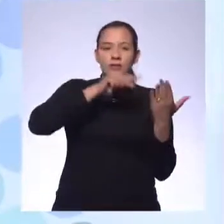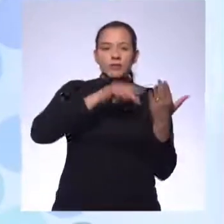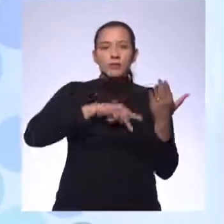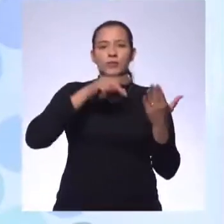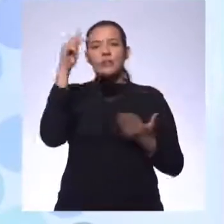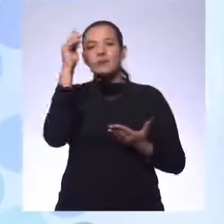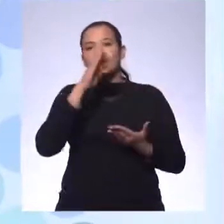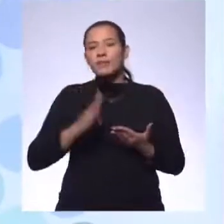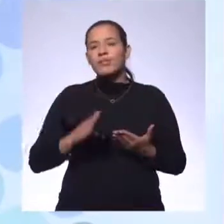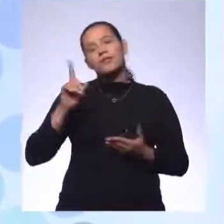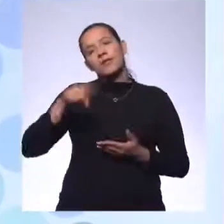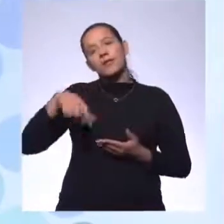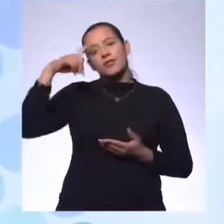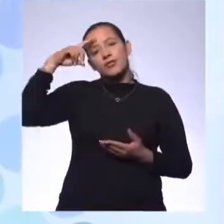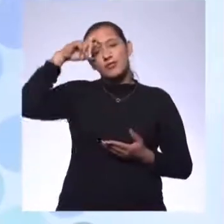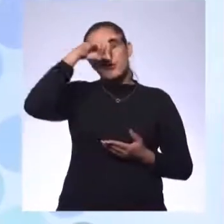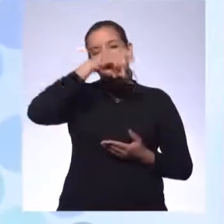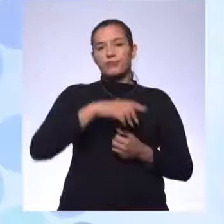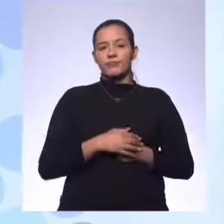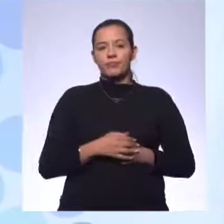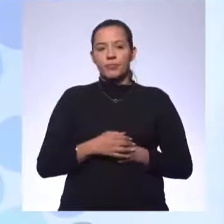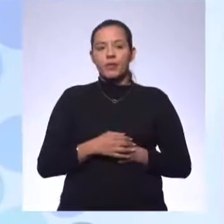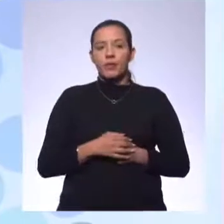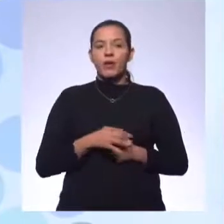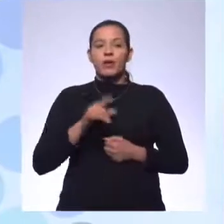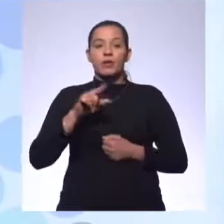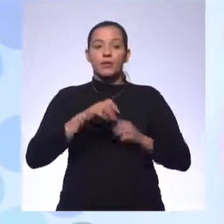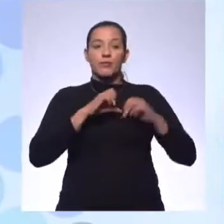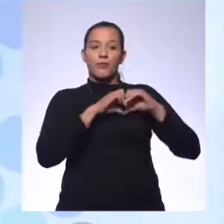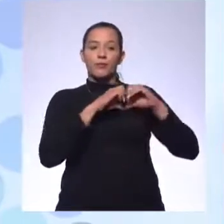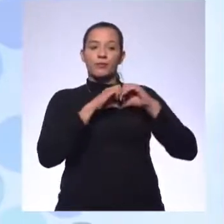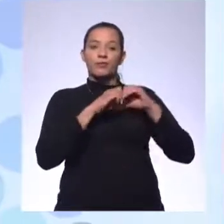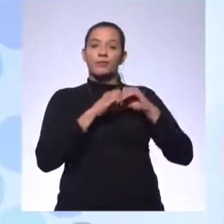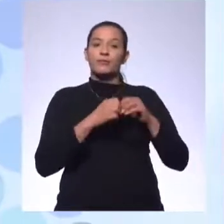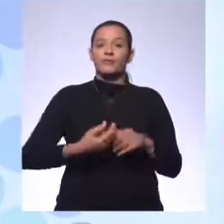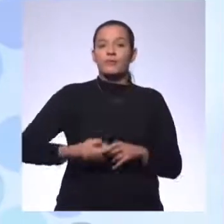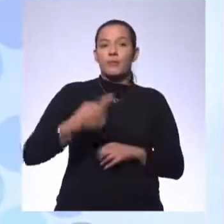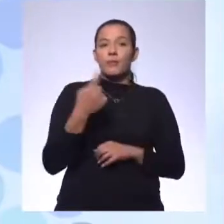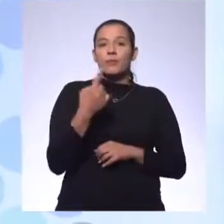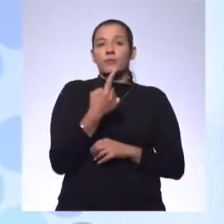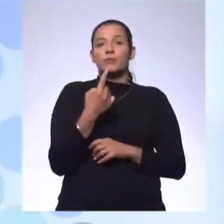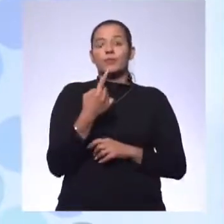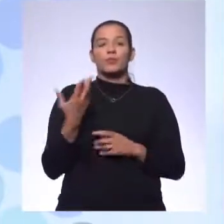sempre foi um desafio, sempre foi algo difícil. E o romantismo foi o primeiro